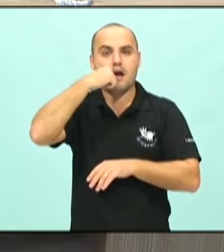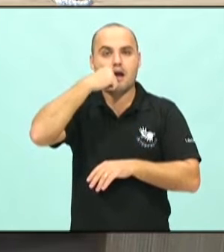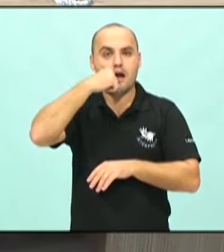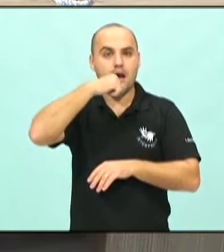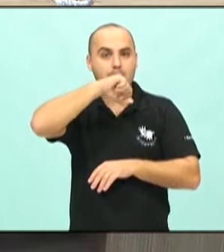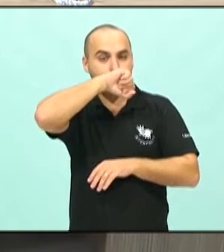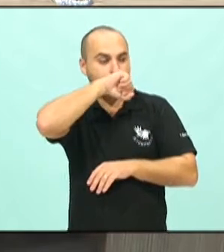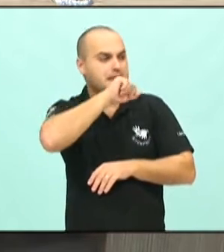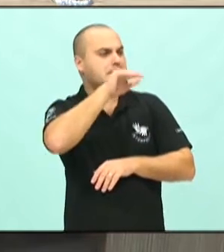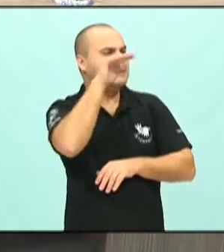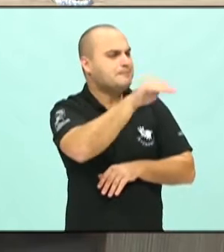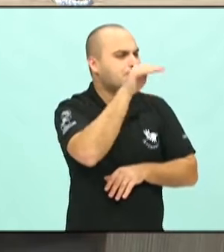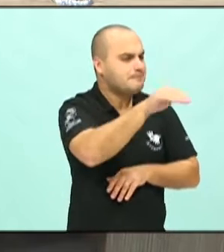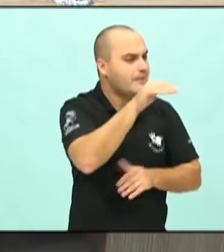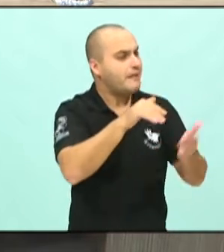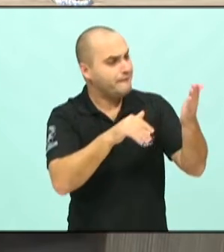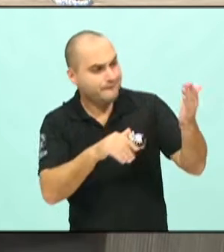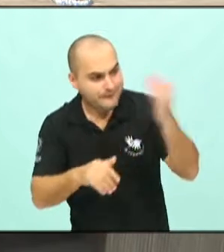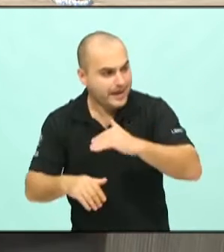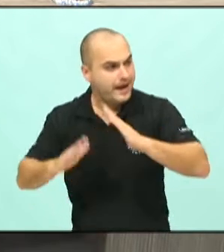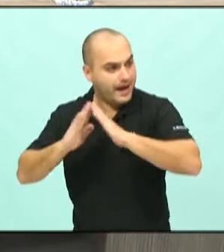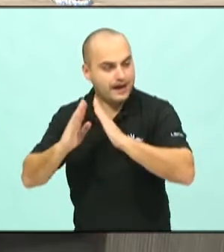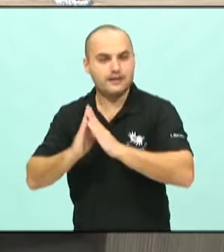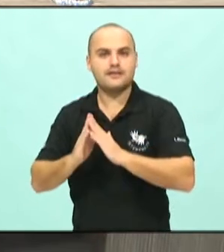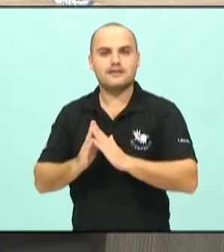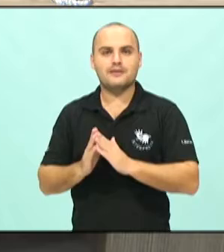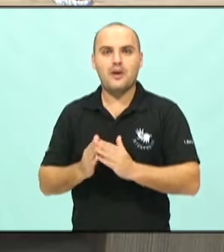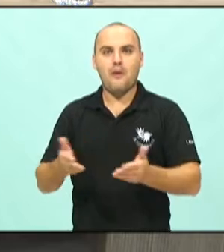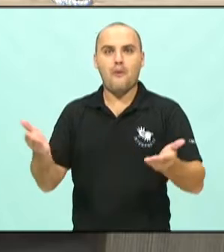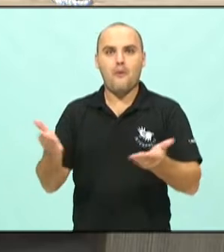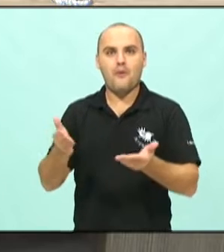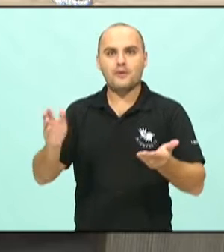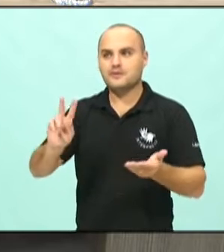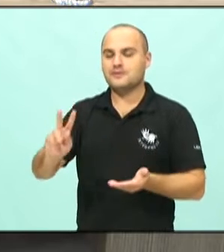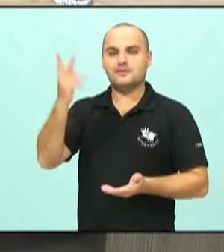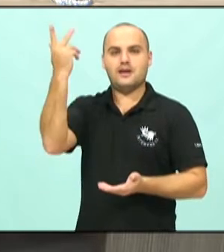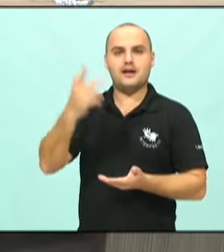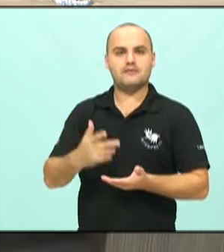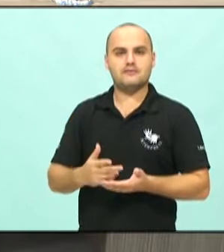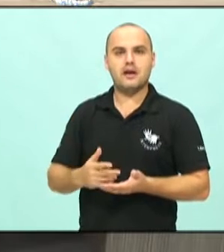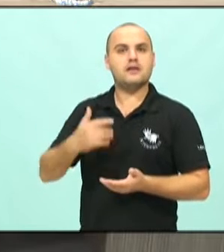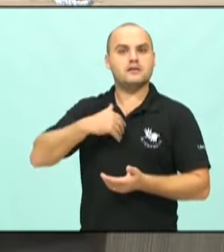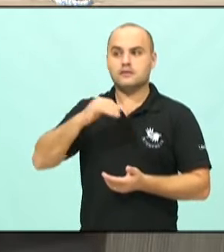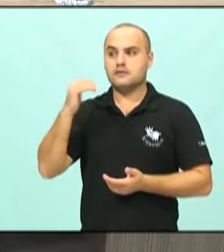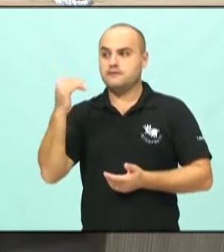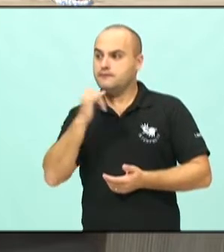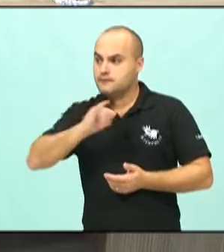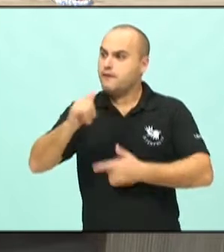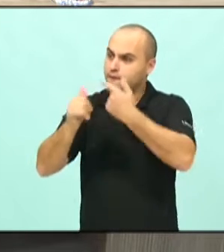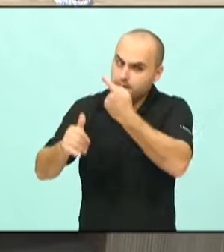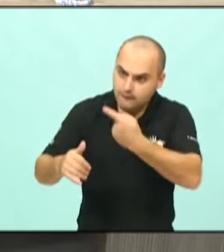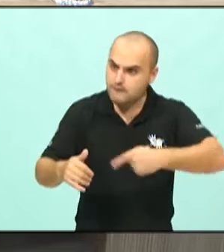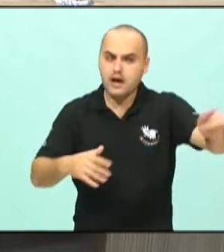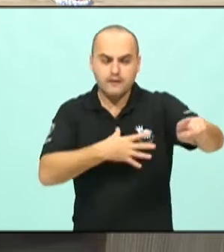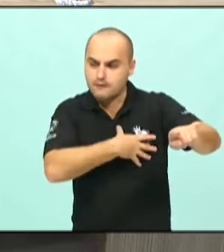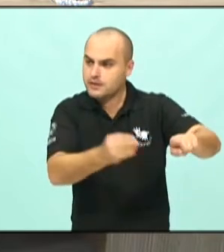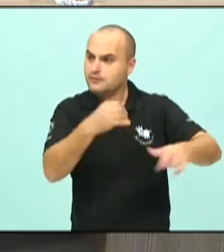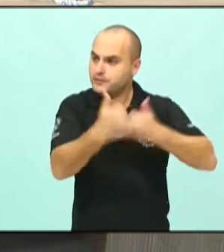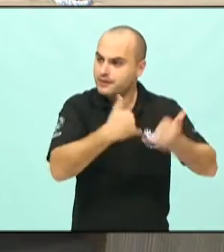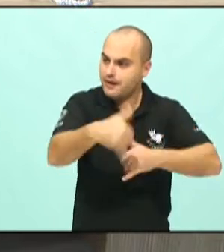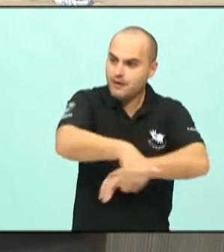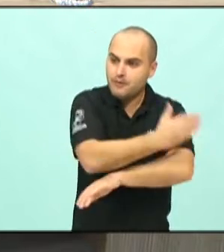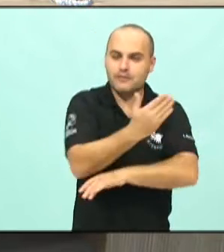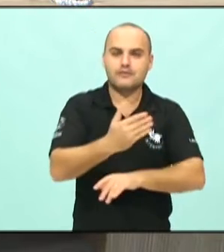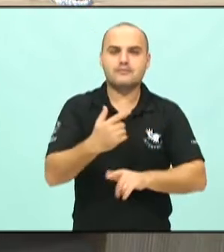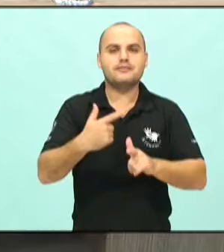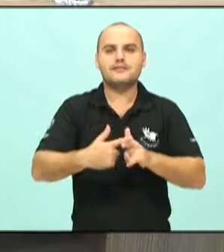casa. Aquele tempinho de comer e descansar. Hoje é o contrário. A gente briga para o filho estar 1 hora na rua brincando. Caso contrário, eles ficam na frente